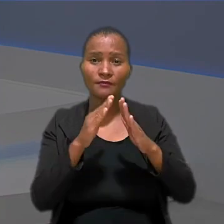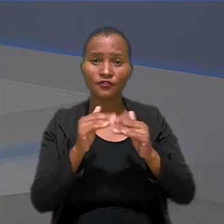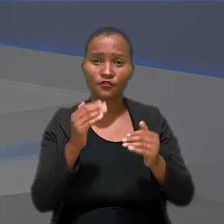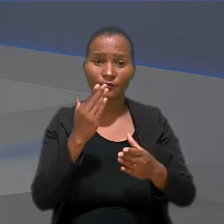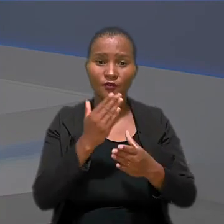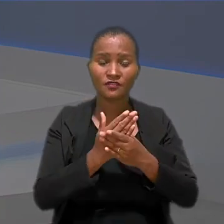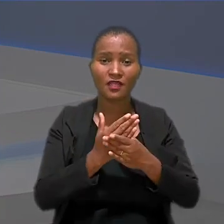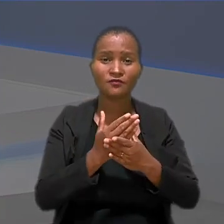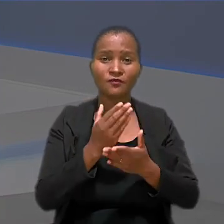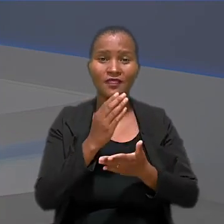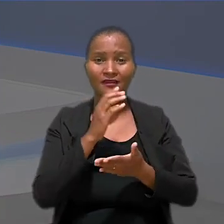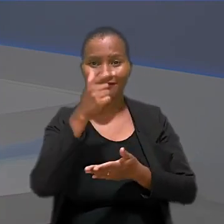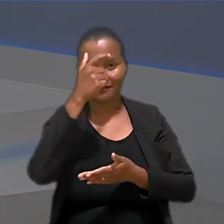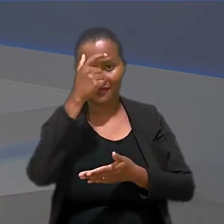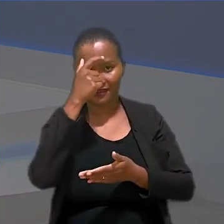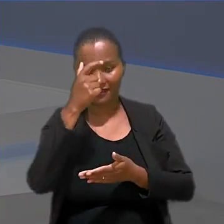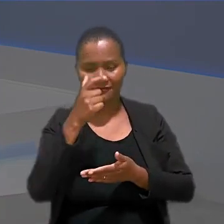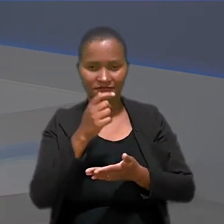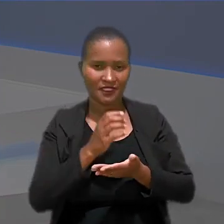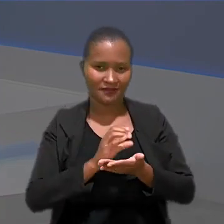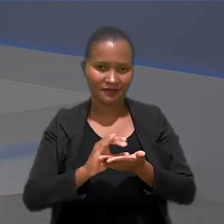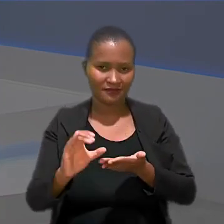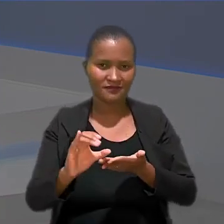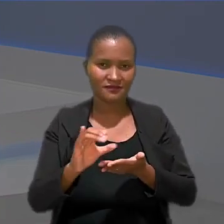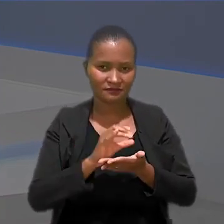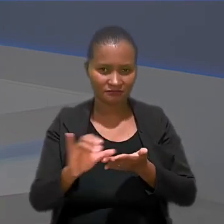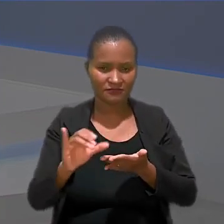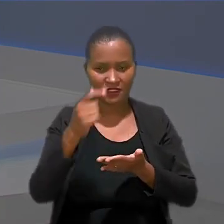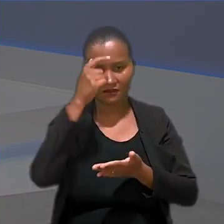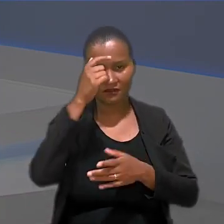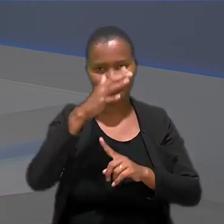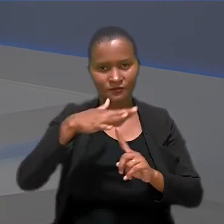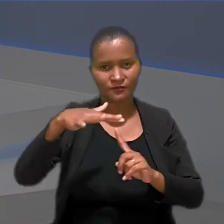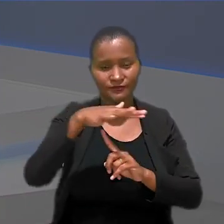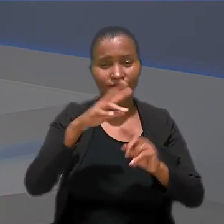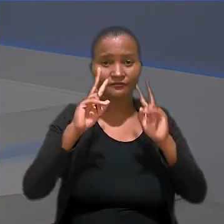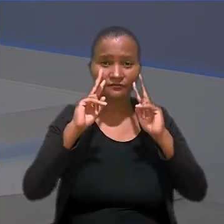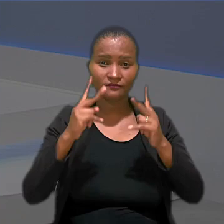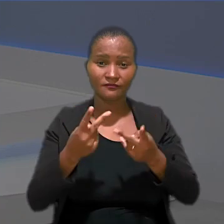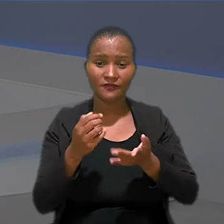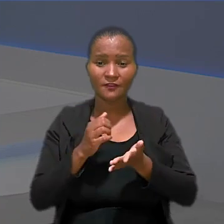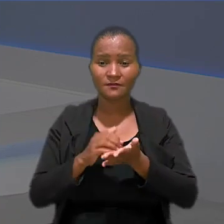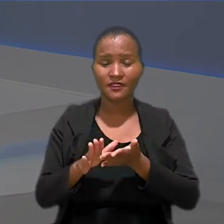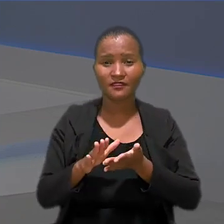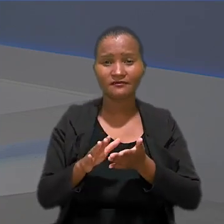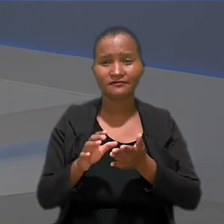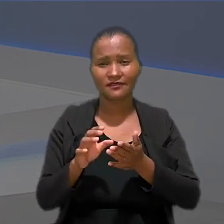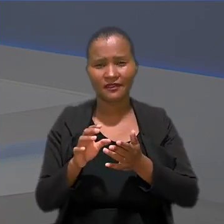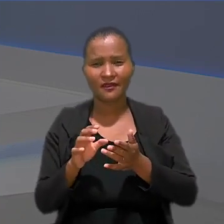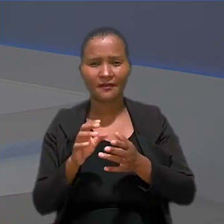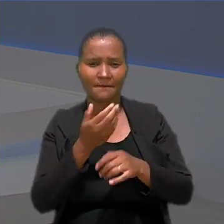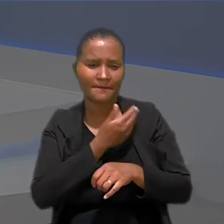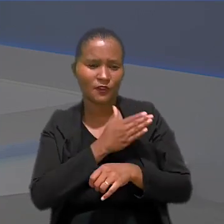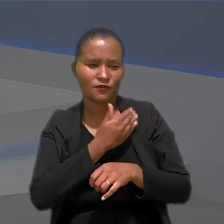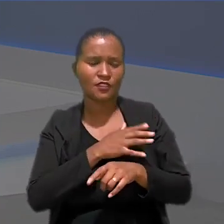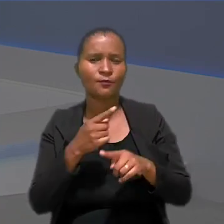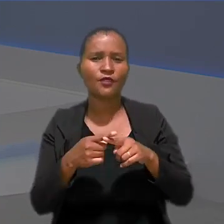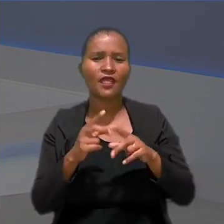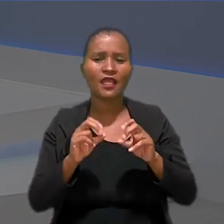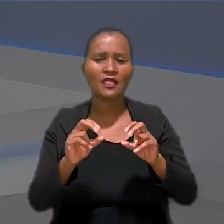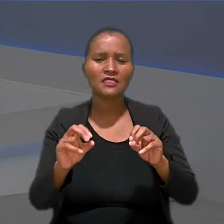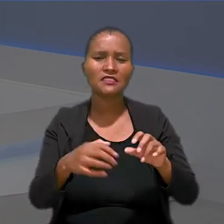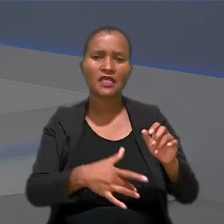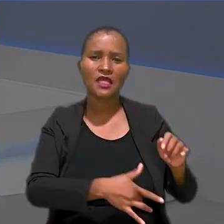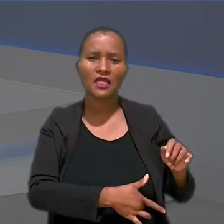processo indenização por dano moral e reconhecimento de dispensa discriminatória por ter câncer no rim. O repórter Daniel